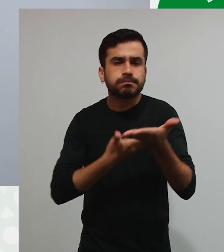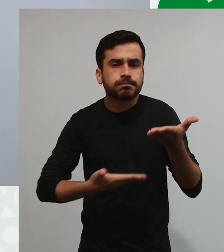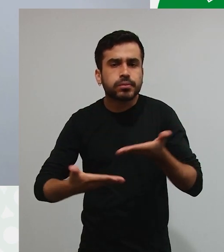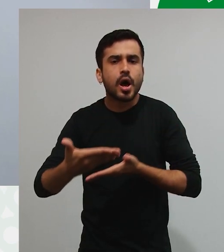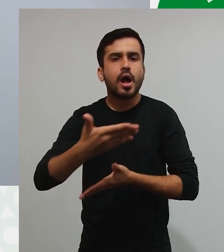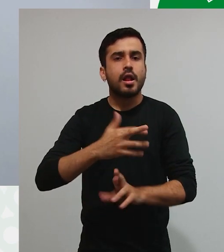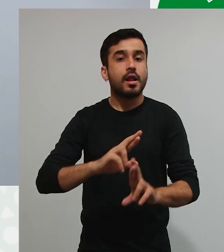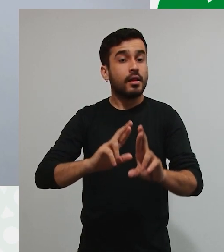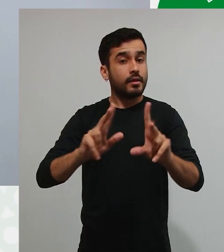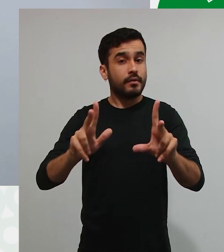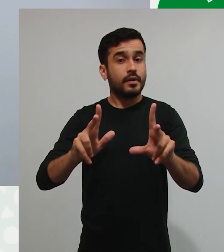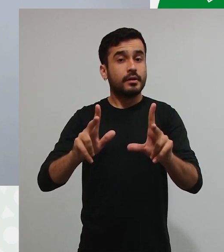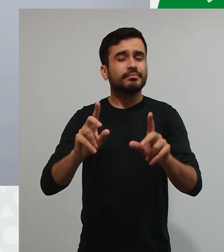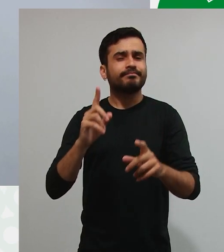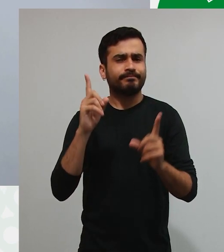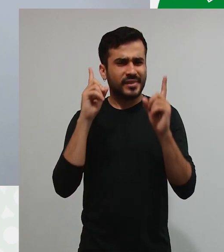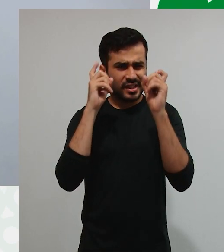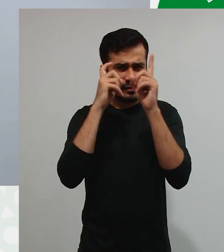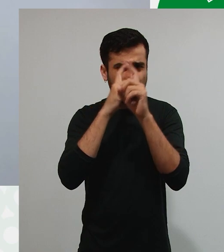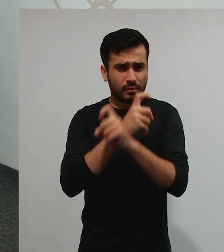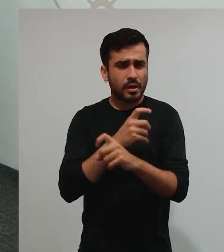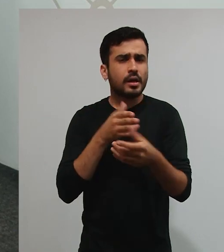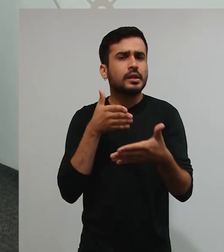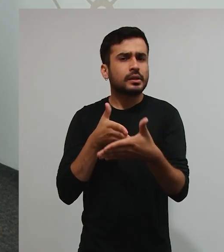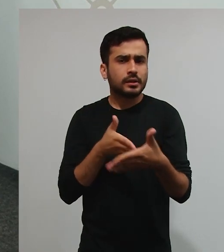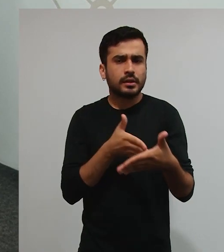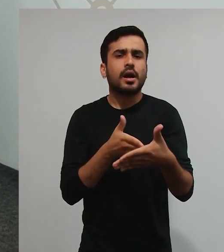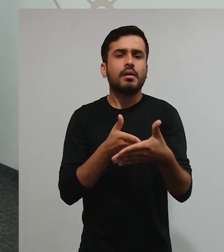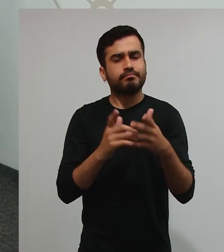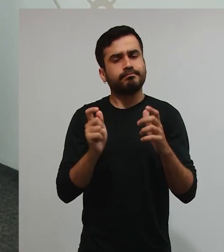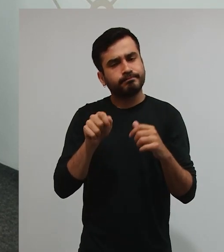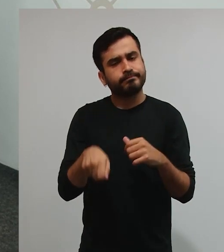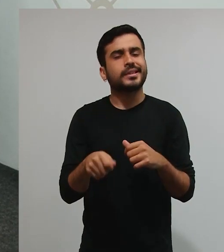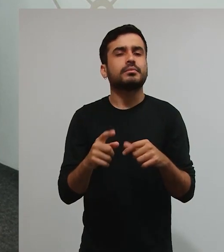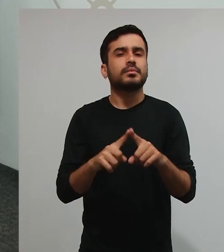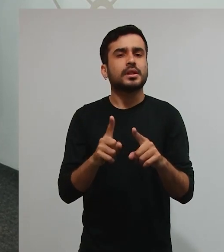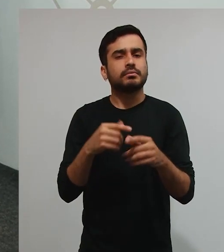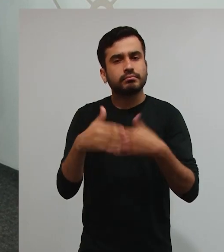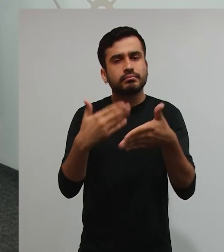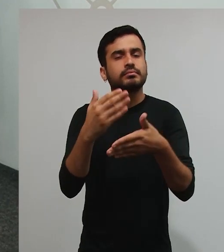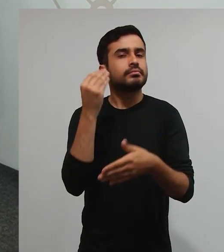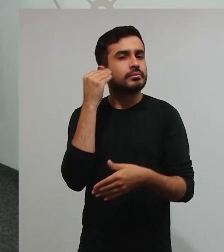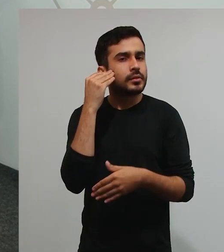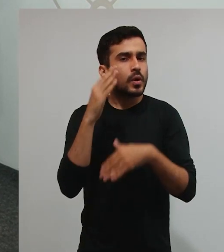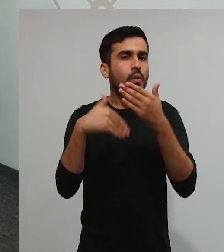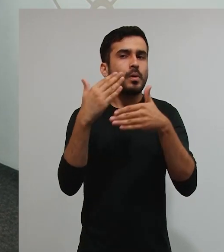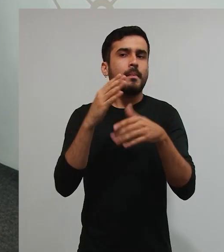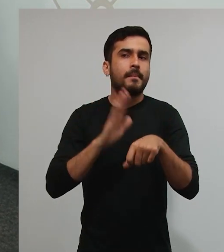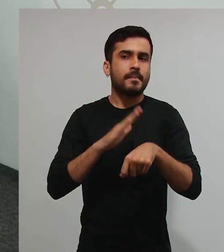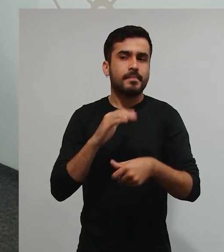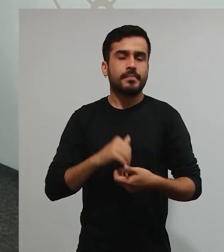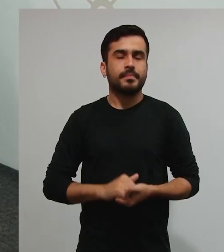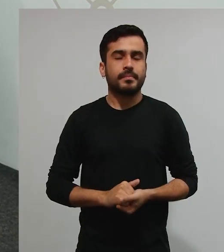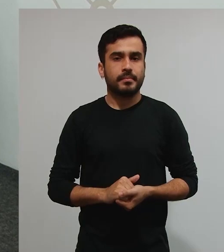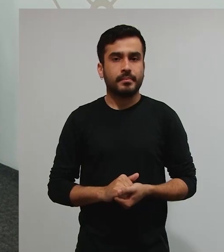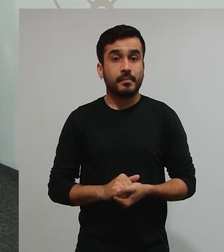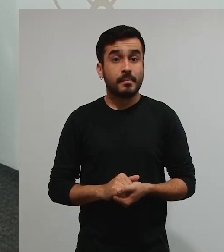muito desafio, mas, tentando, né, trabalhar sempre